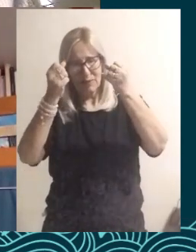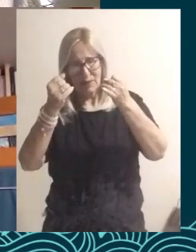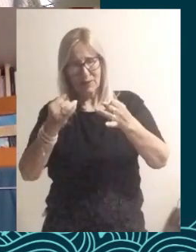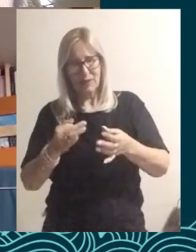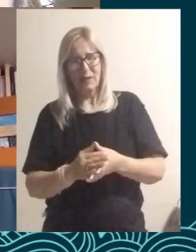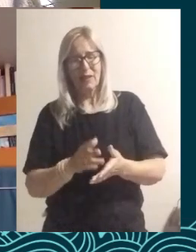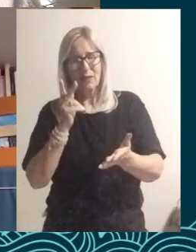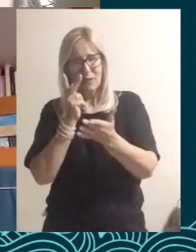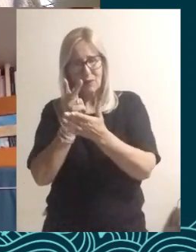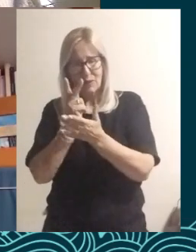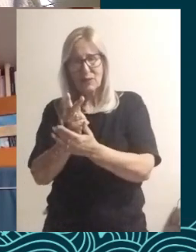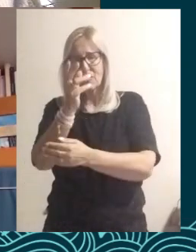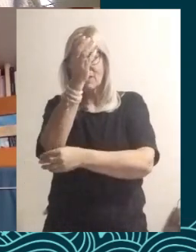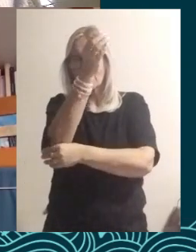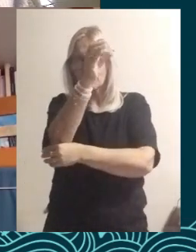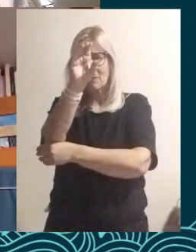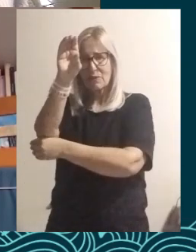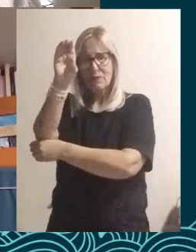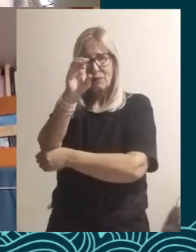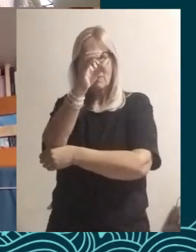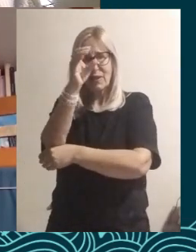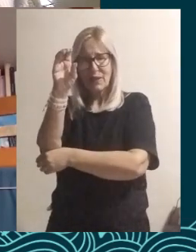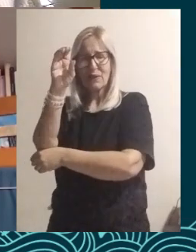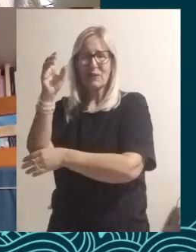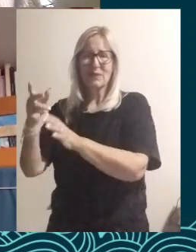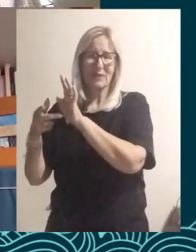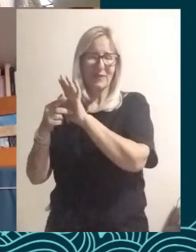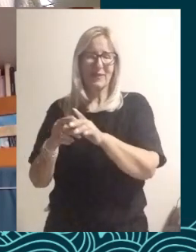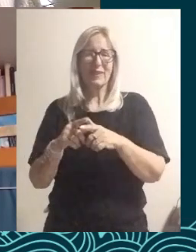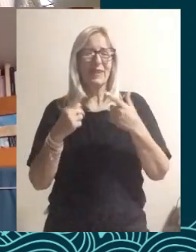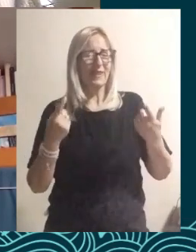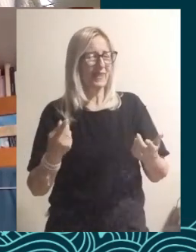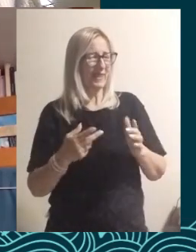numa palavra para te falar. Continue sendo farol.